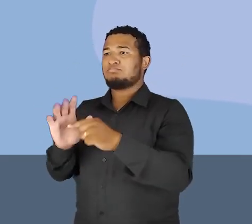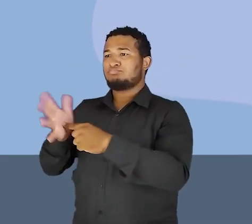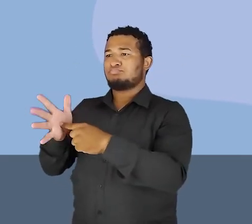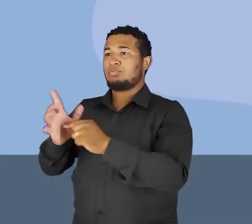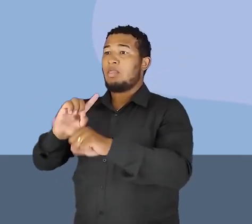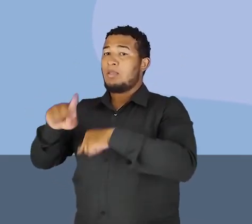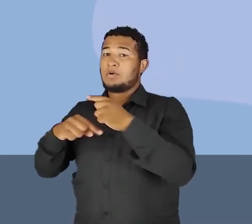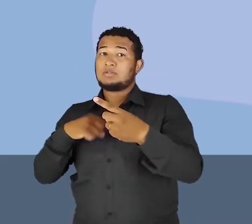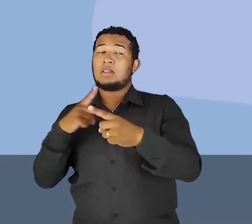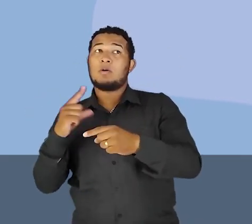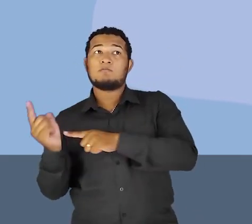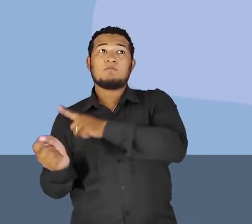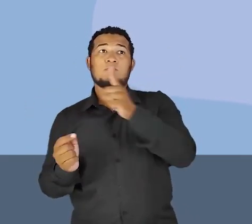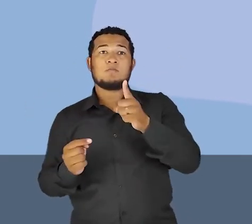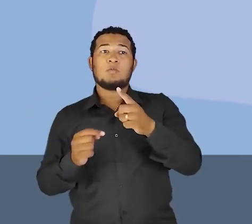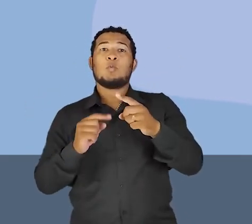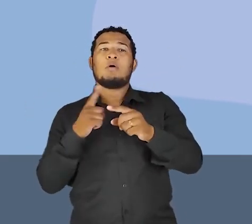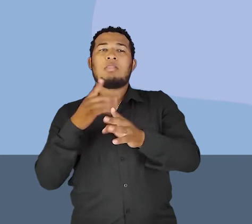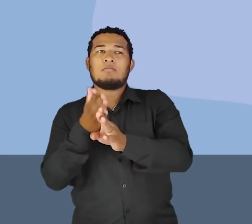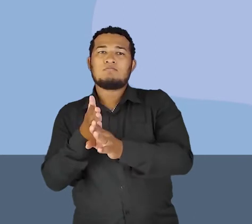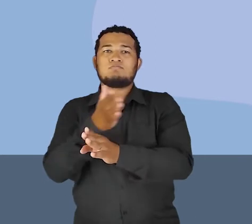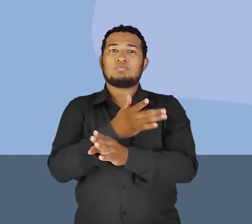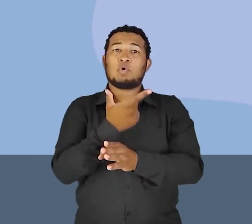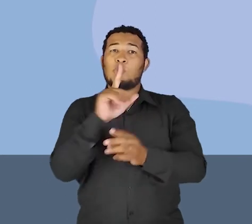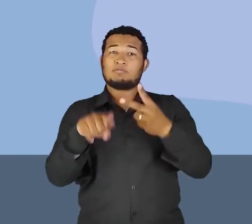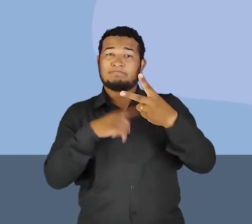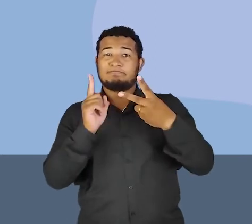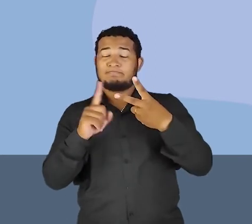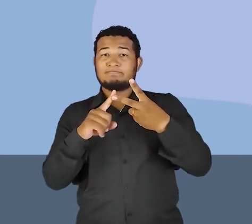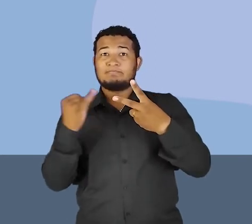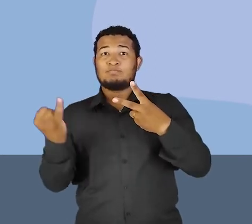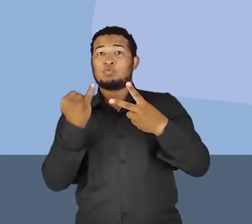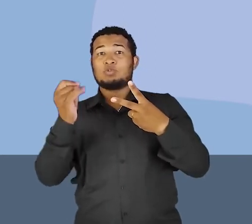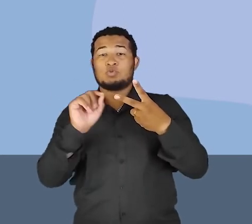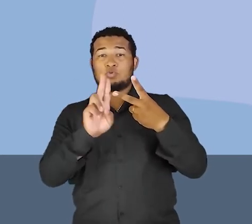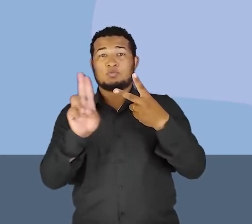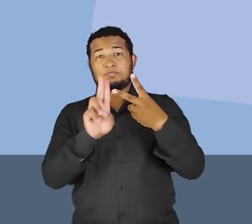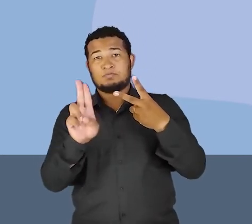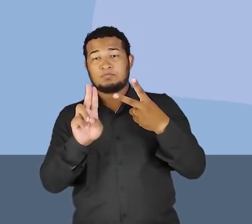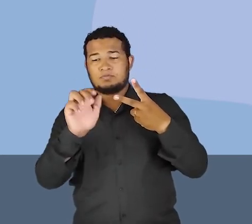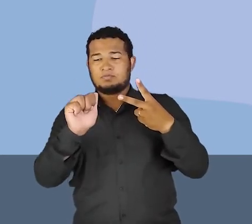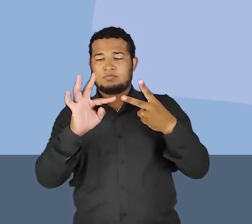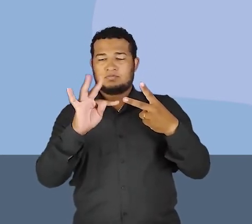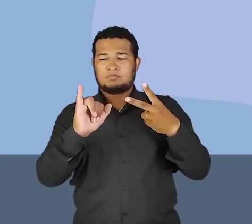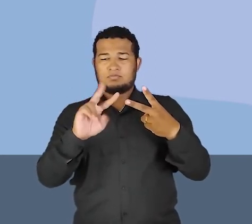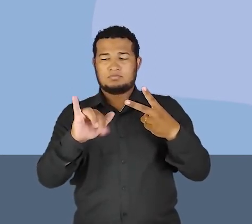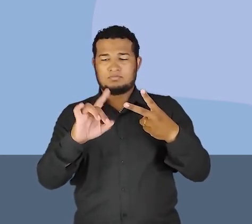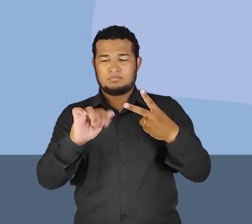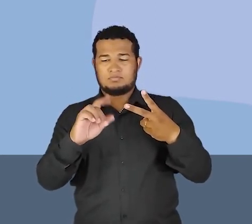fora da porteira um outro importante elemento que é as